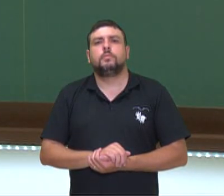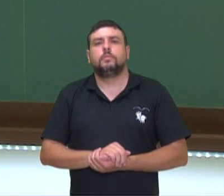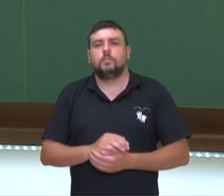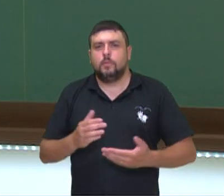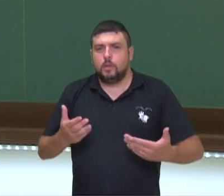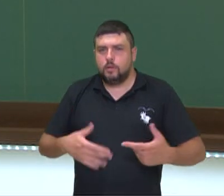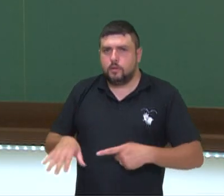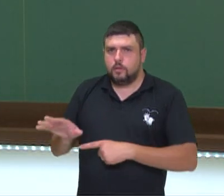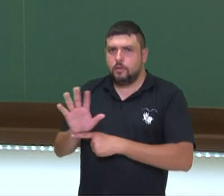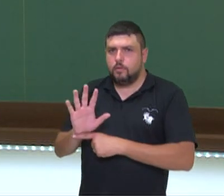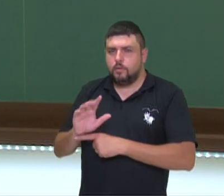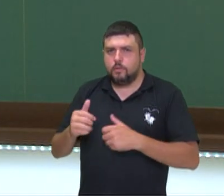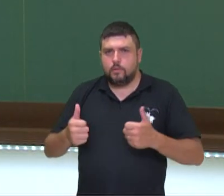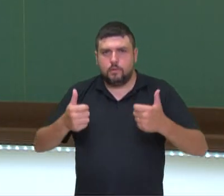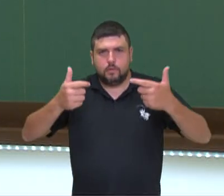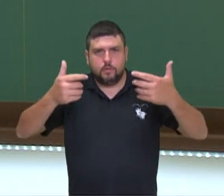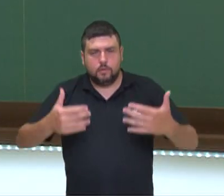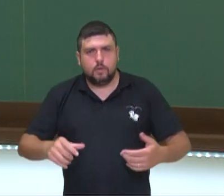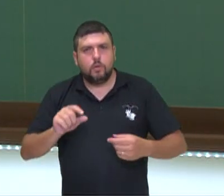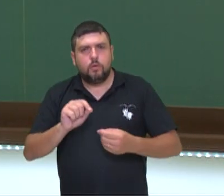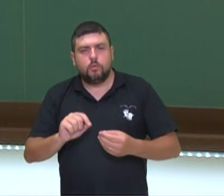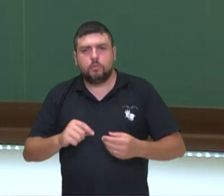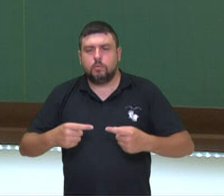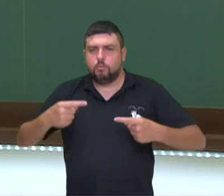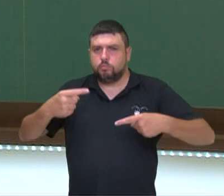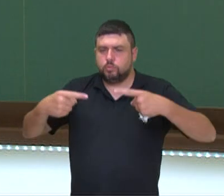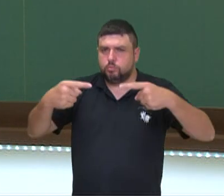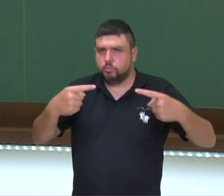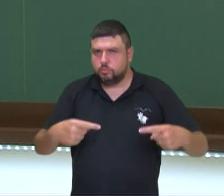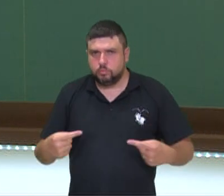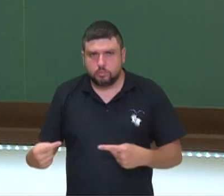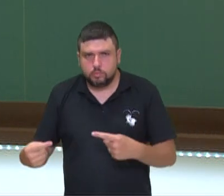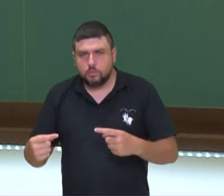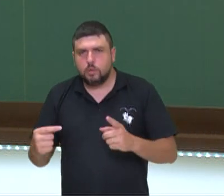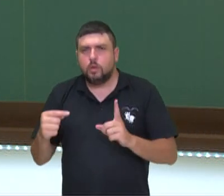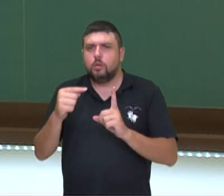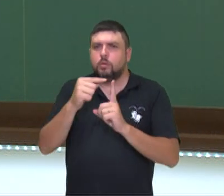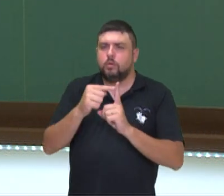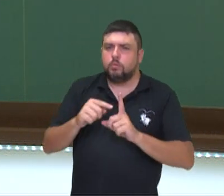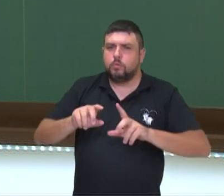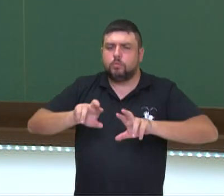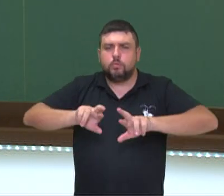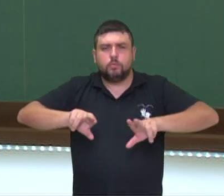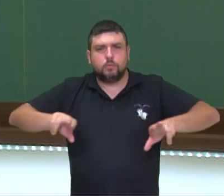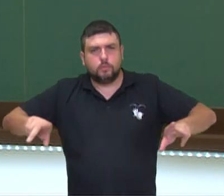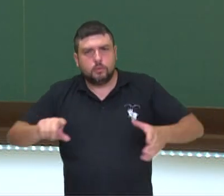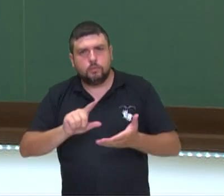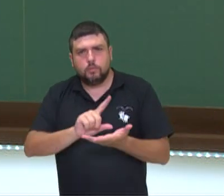Neste vídeo nós falamos sobre argumentação, argumentos, contra-argumentos num